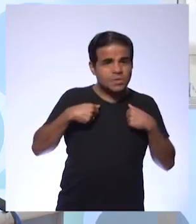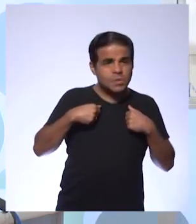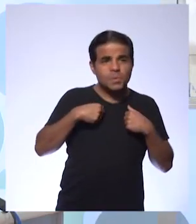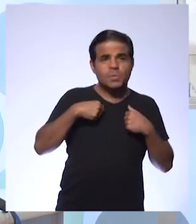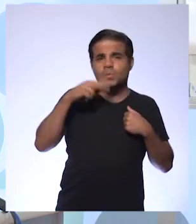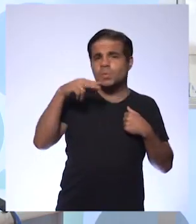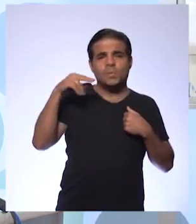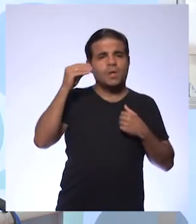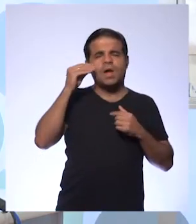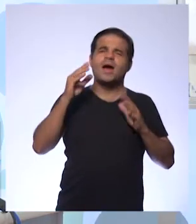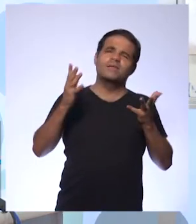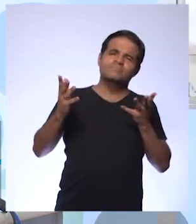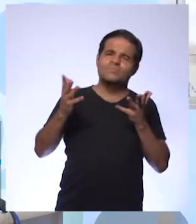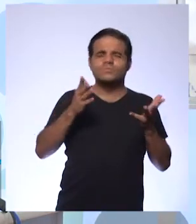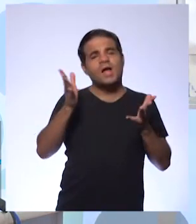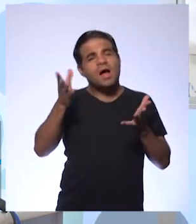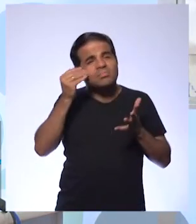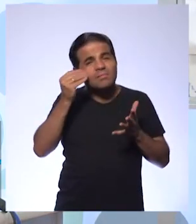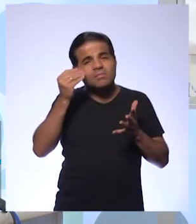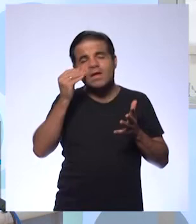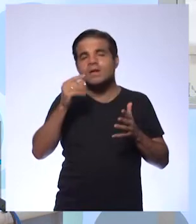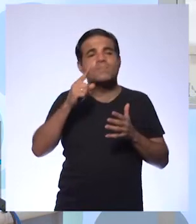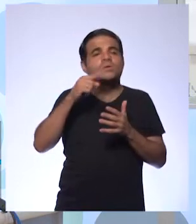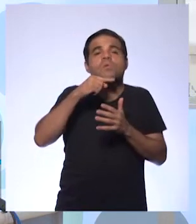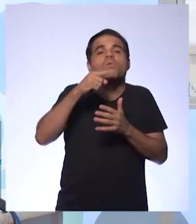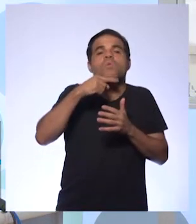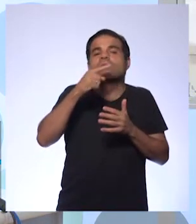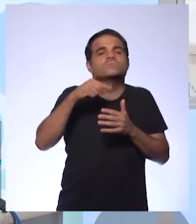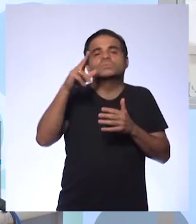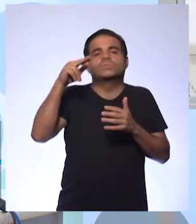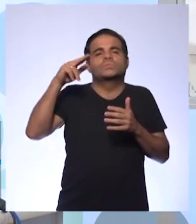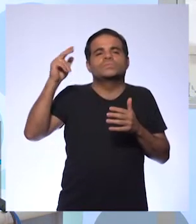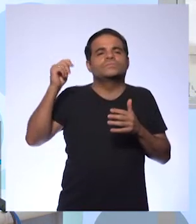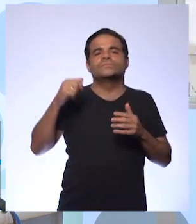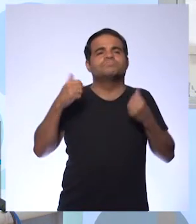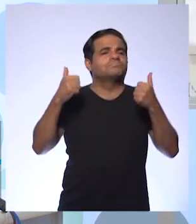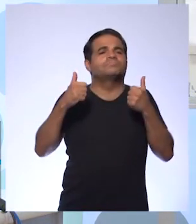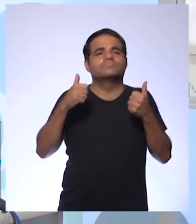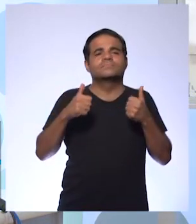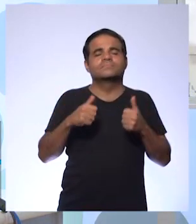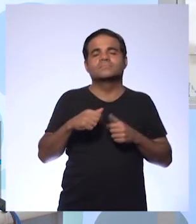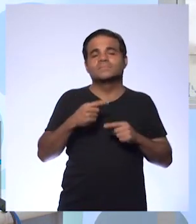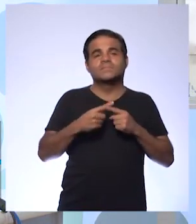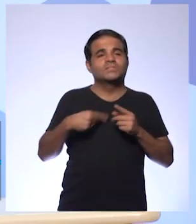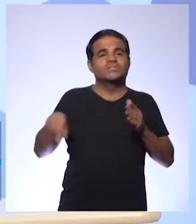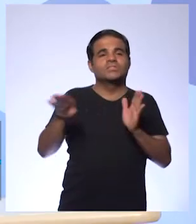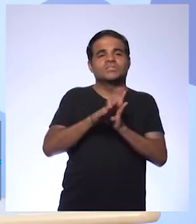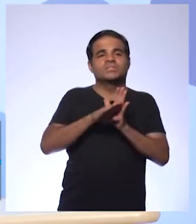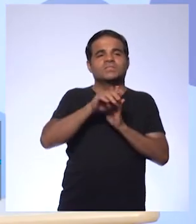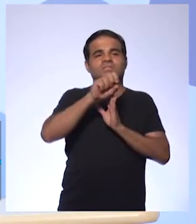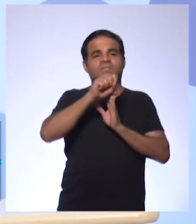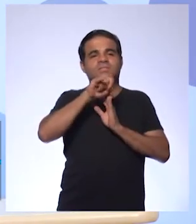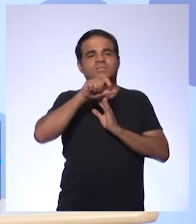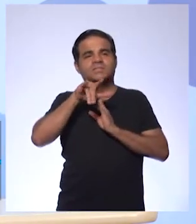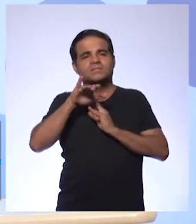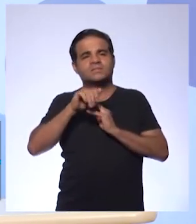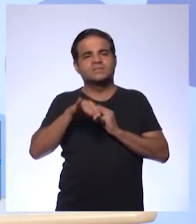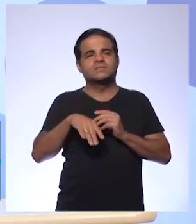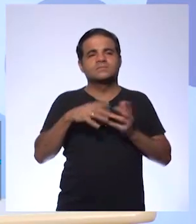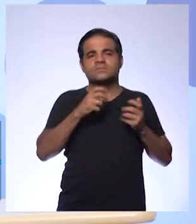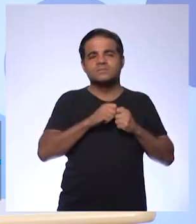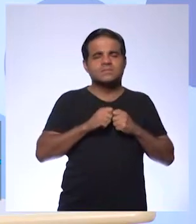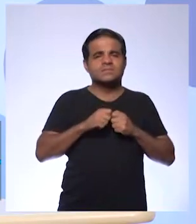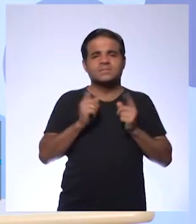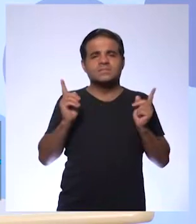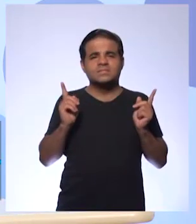Aliás, já tentei, mas nunca logrei. Quando a gente Nunca. chega nas sílabas, né? O que, A hora que a gente vai então, fazer esse